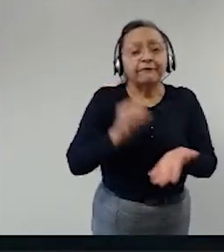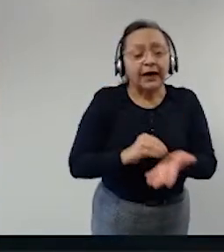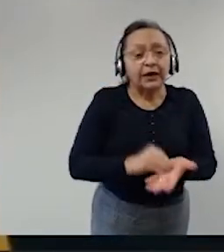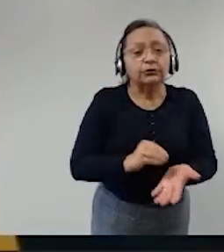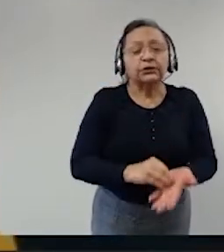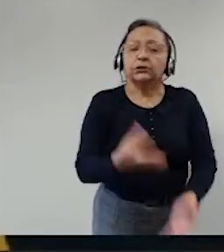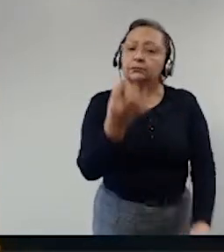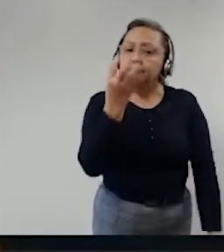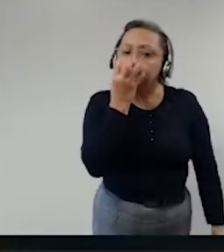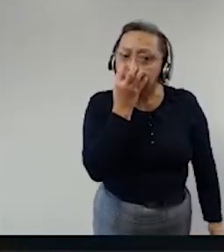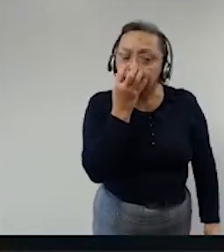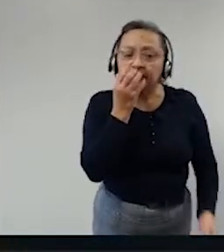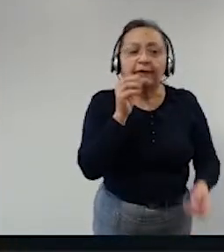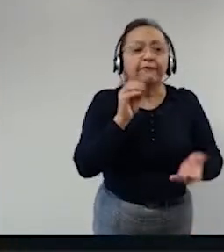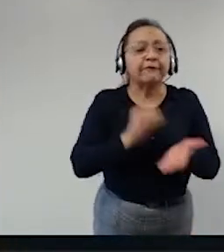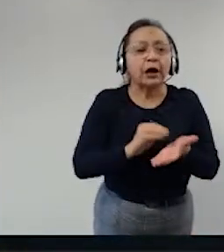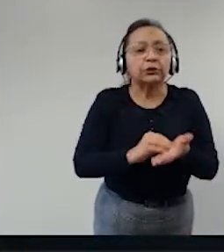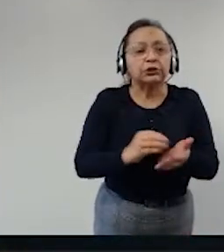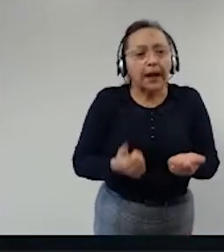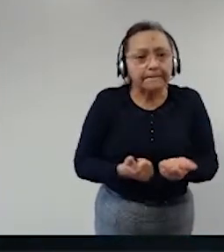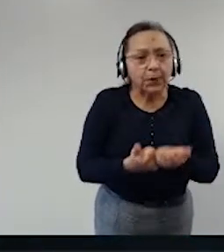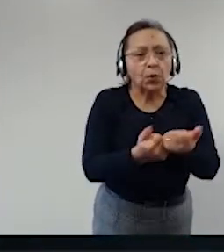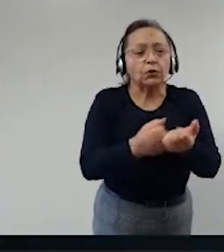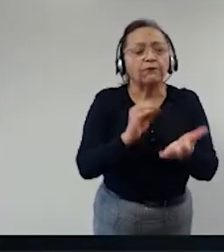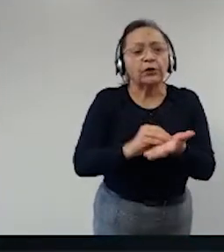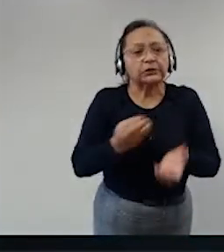do Estado. Como que nós vamos